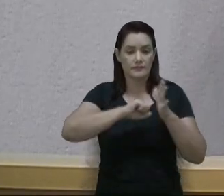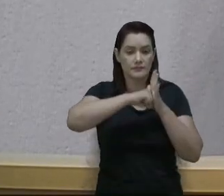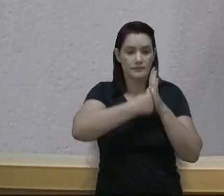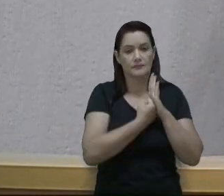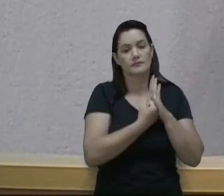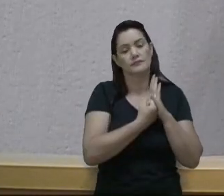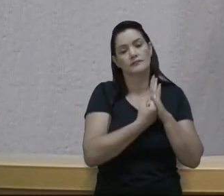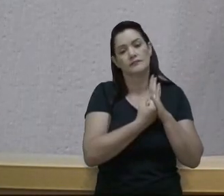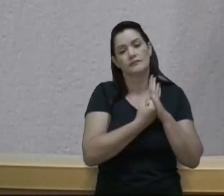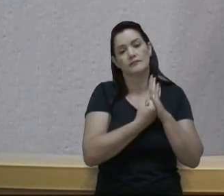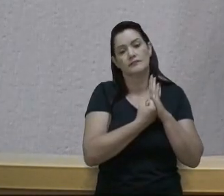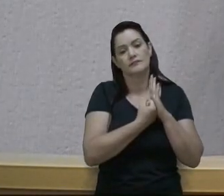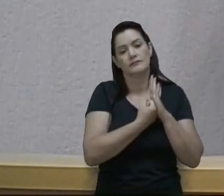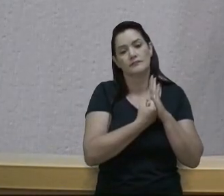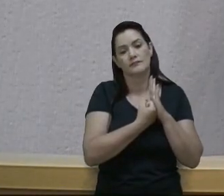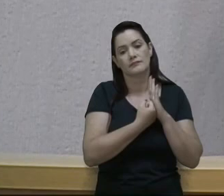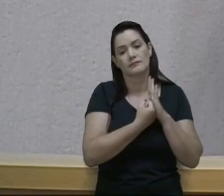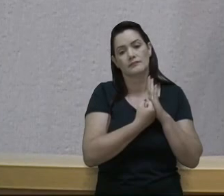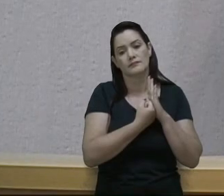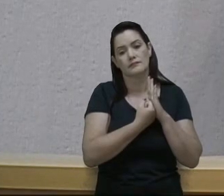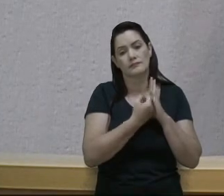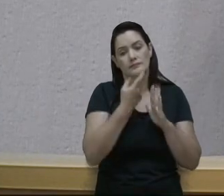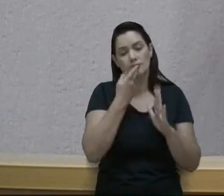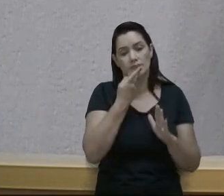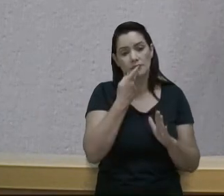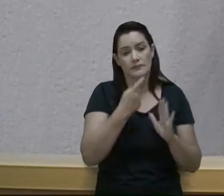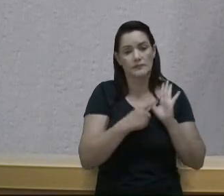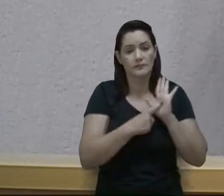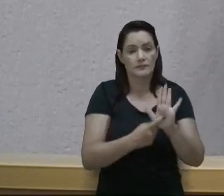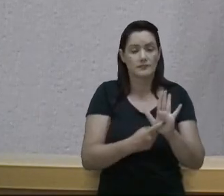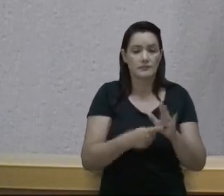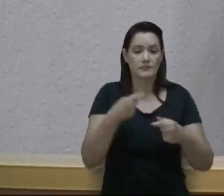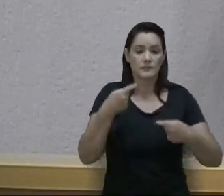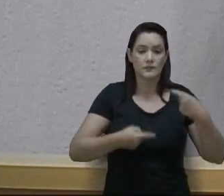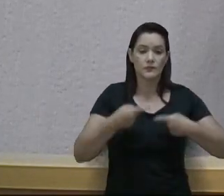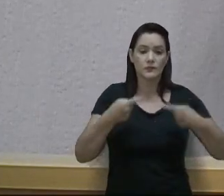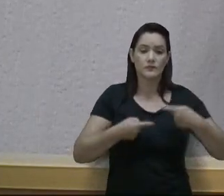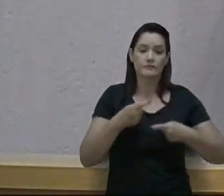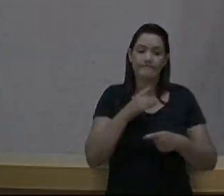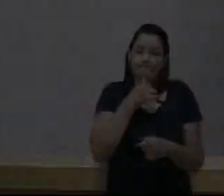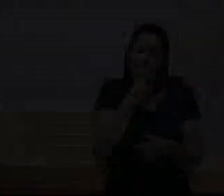que caracteriza muito político aqui, infelizmente.